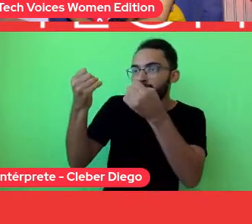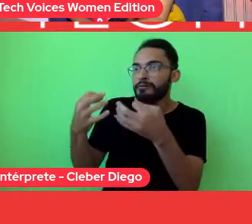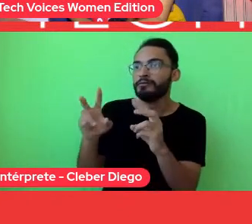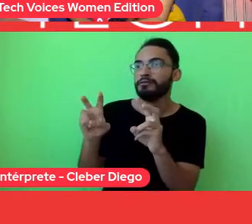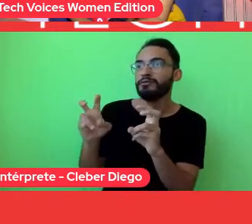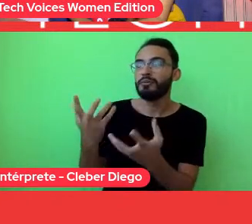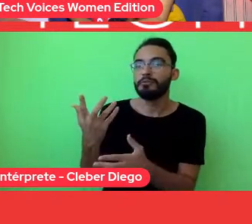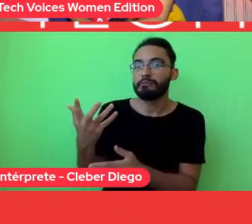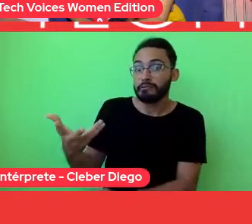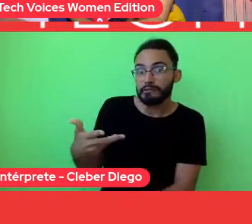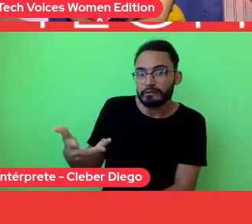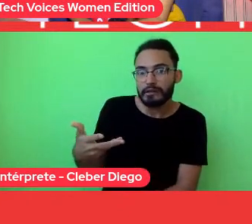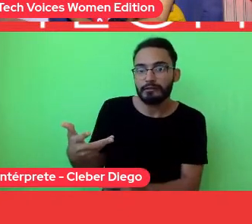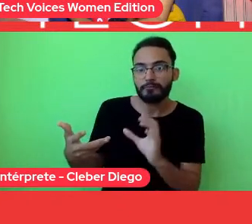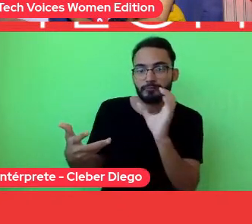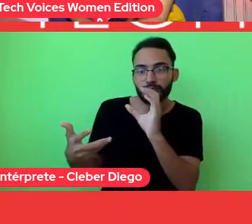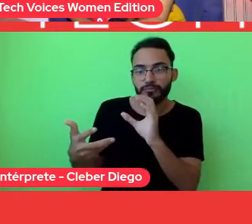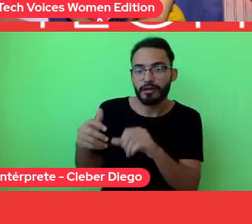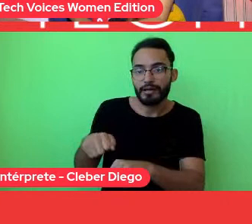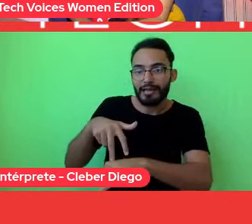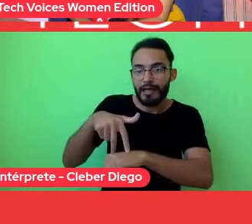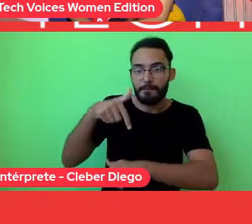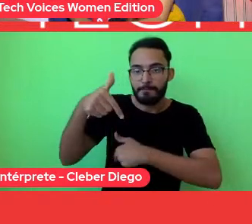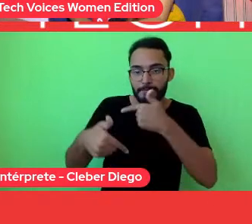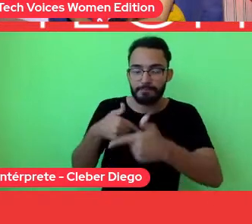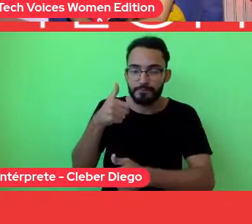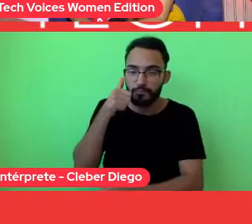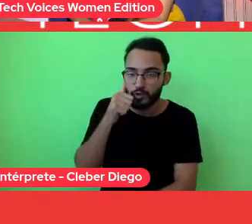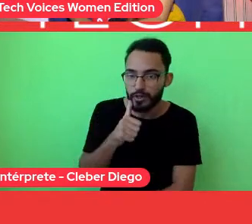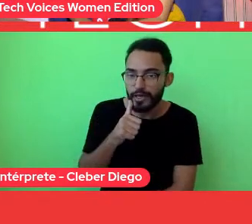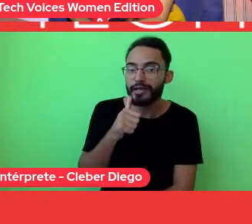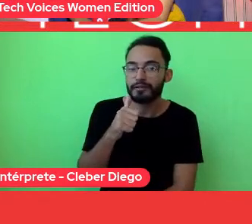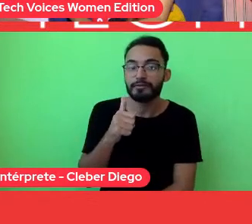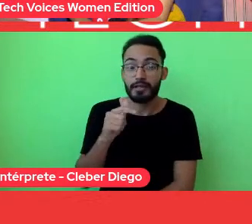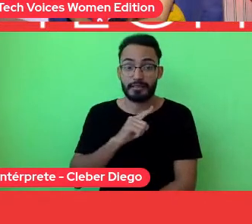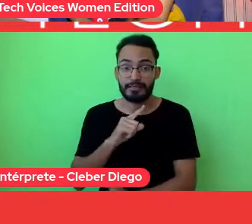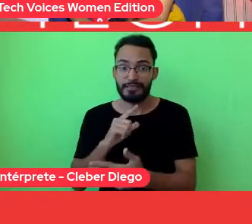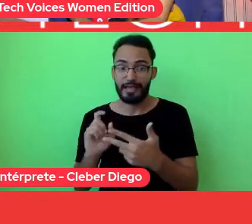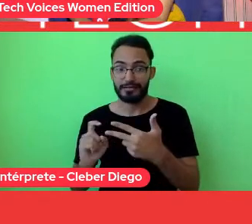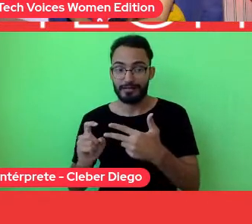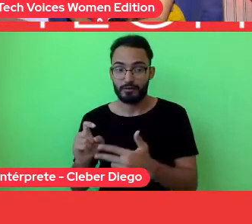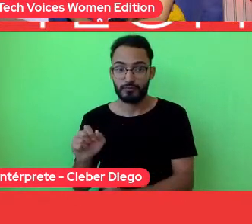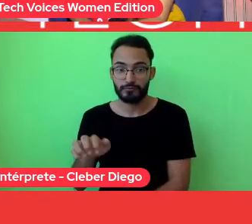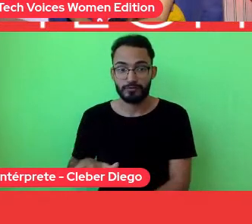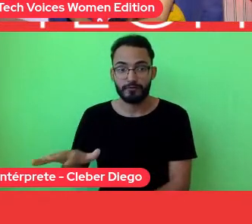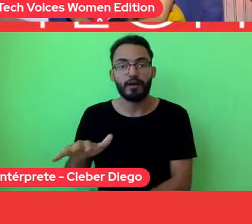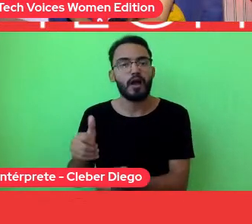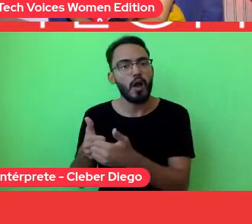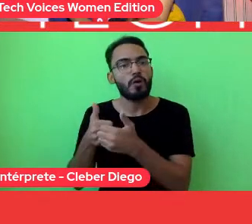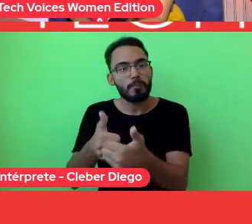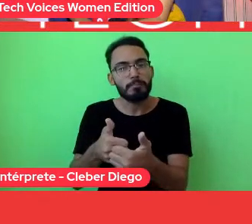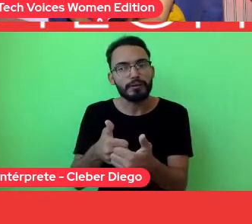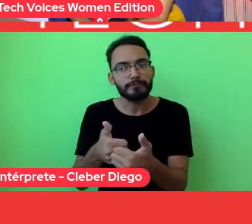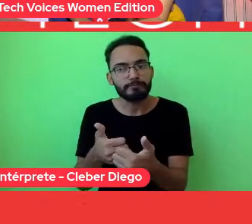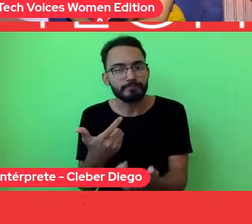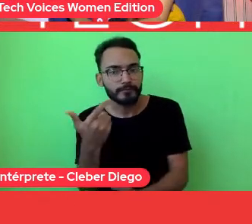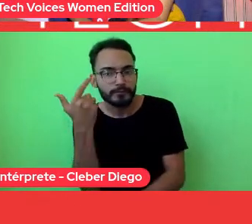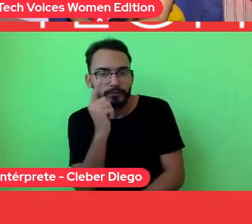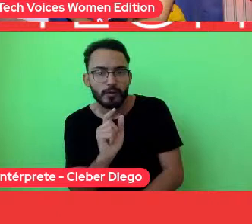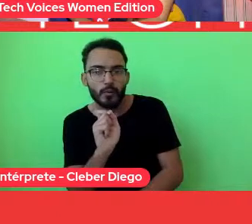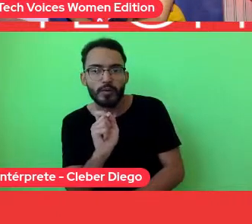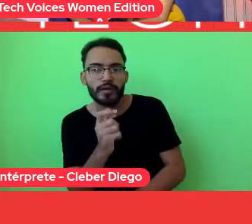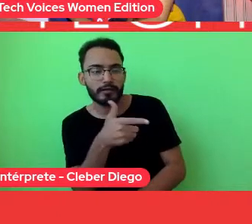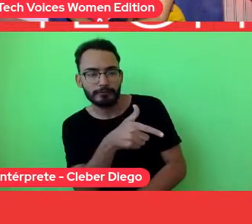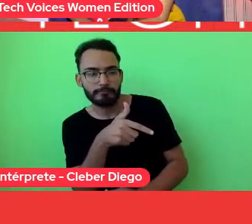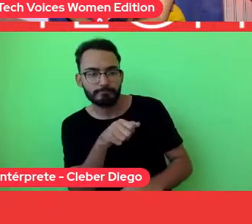na aceleração da carreira de mulheres, né, algumas lideranças executivas passaram a acompanhar mais de perto a carreira de